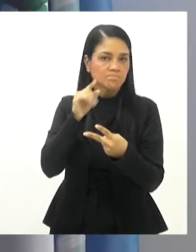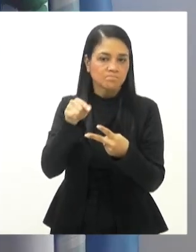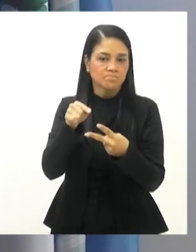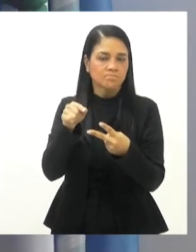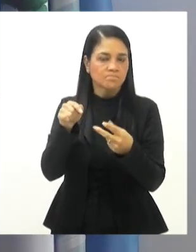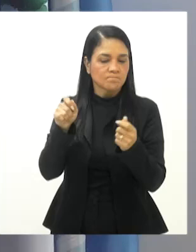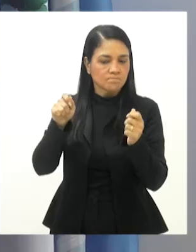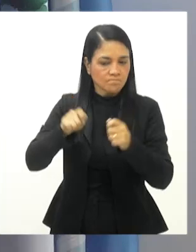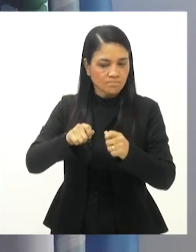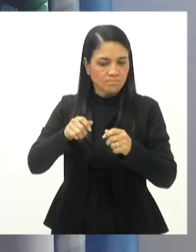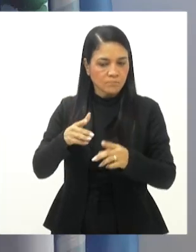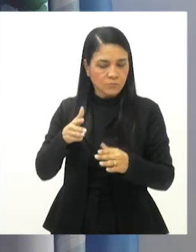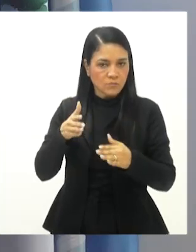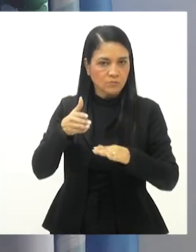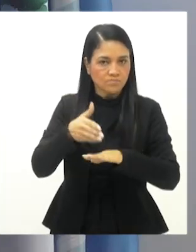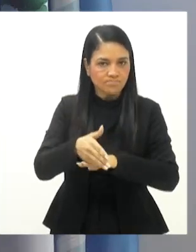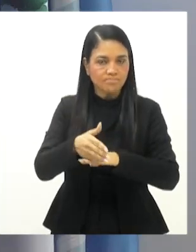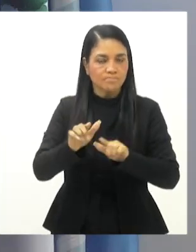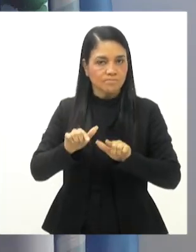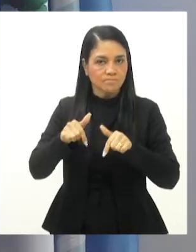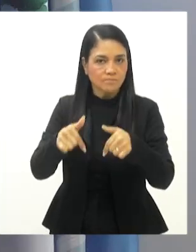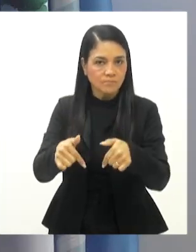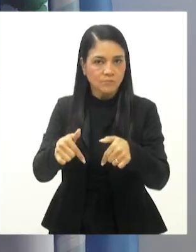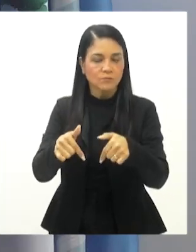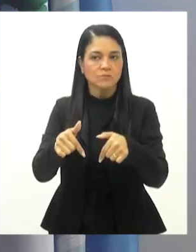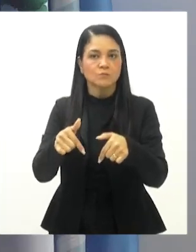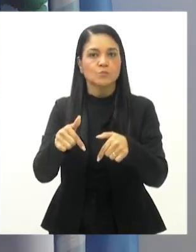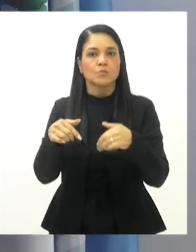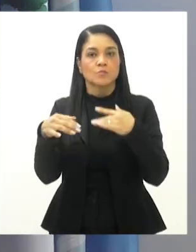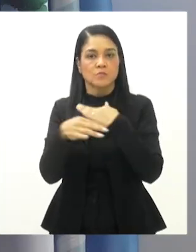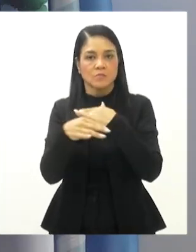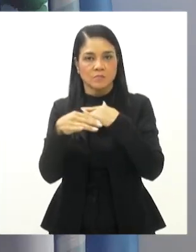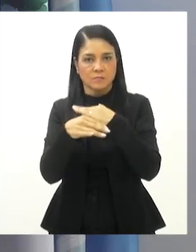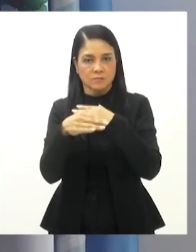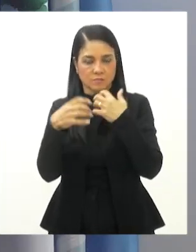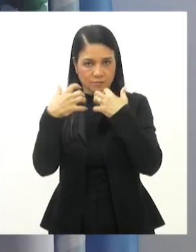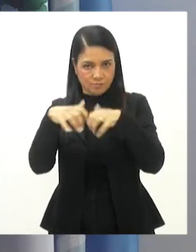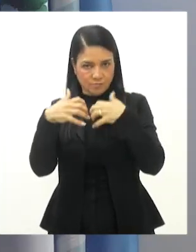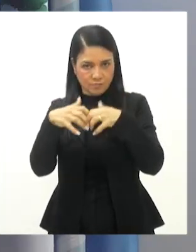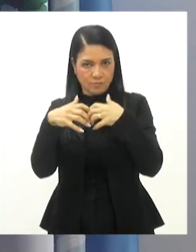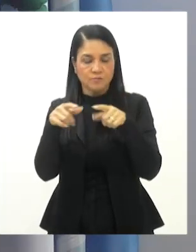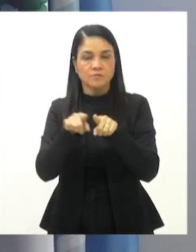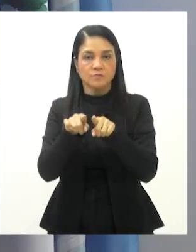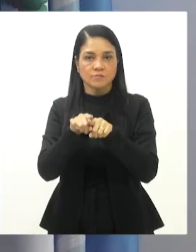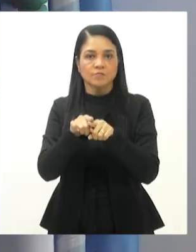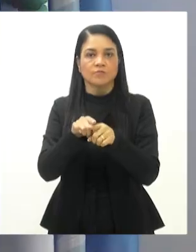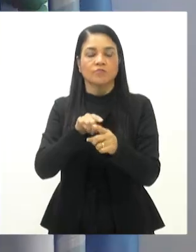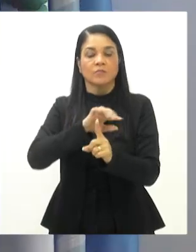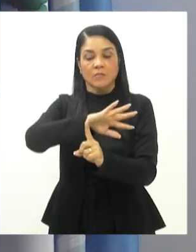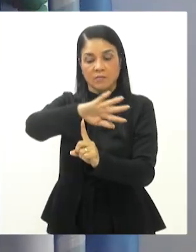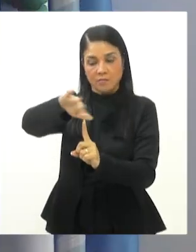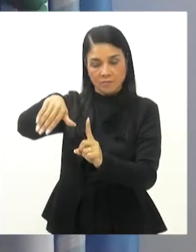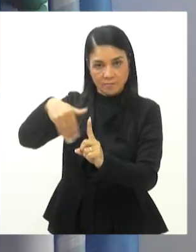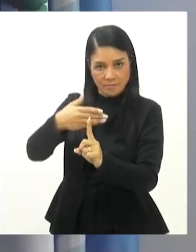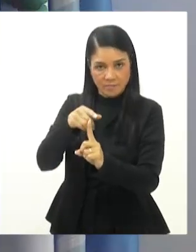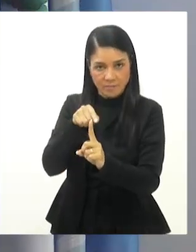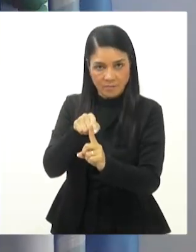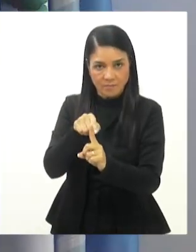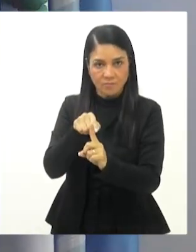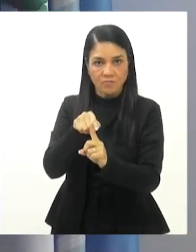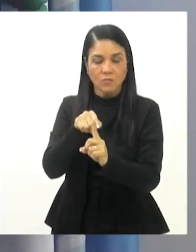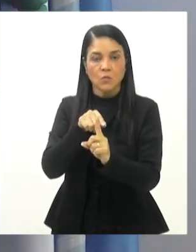capacidade de intervenção naquele momento, na reconstrução da cidade. E no que diz respeito à questão ambiental, a gente está